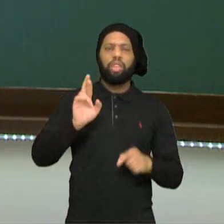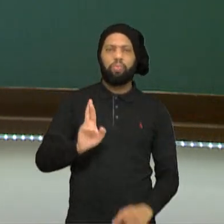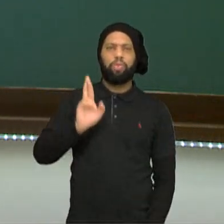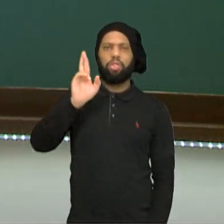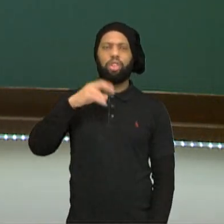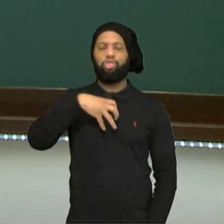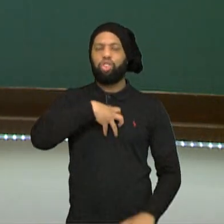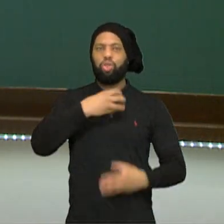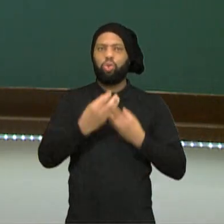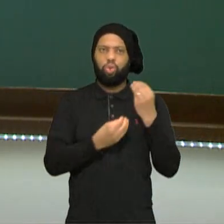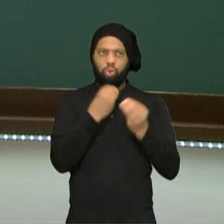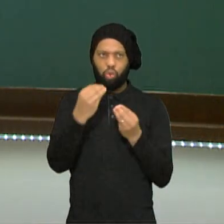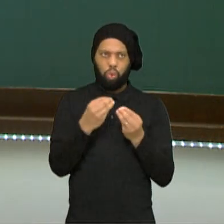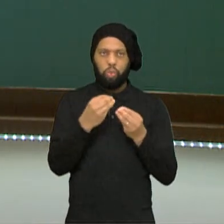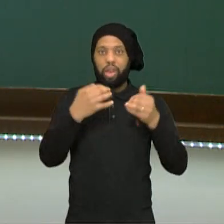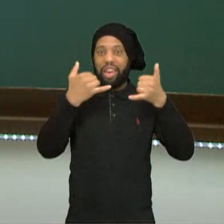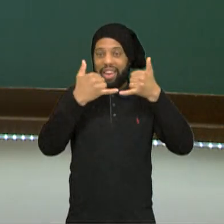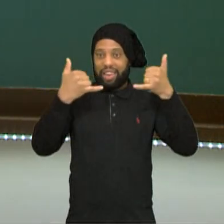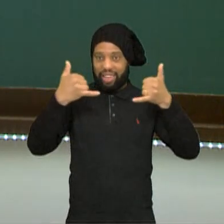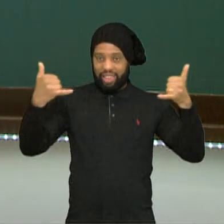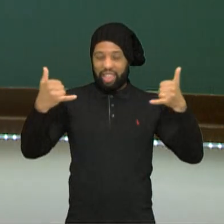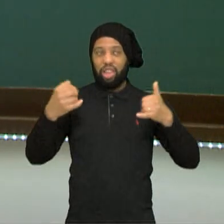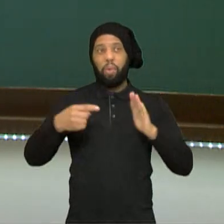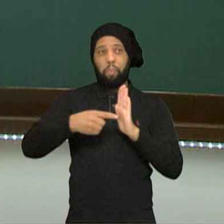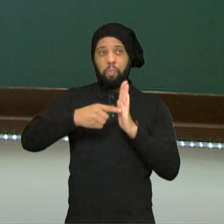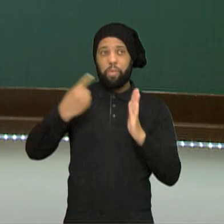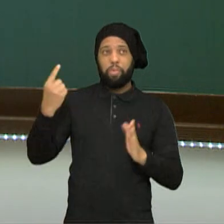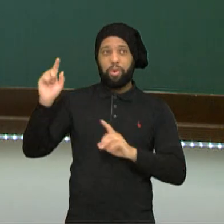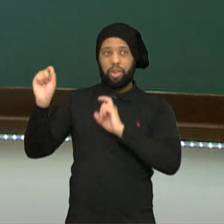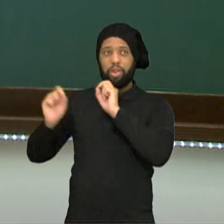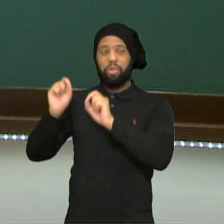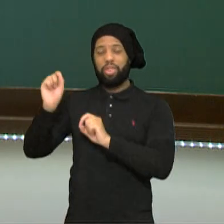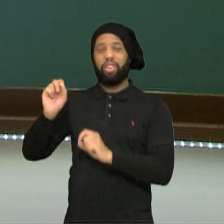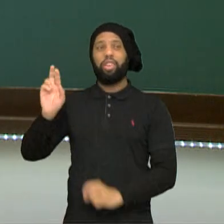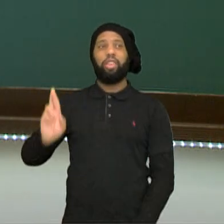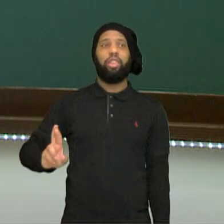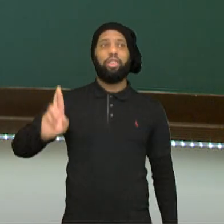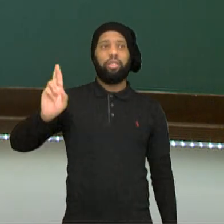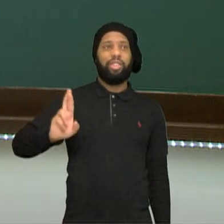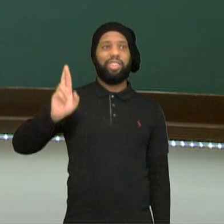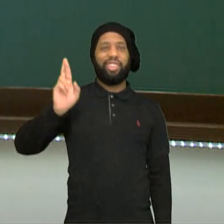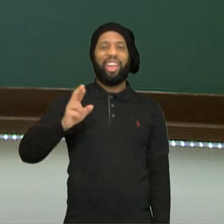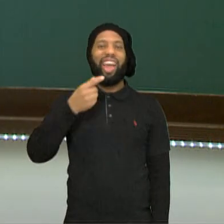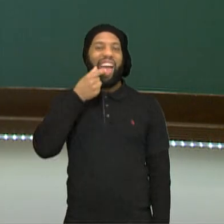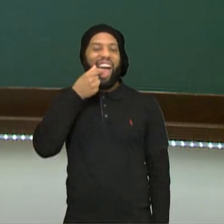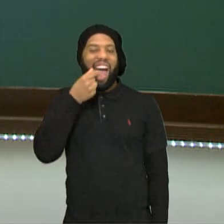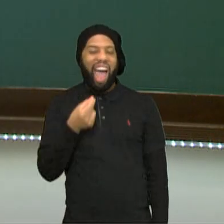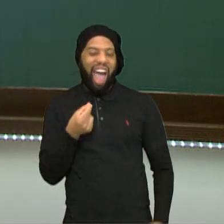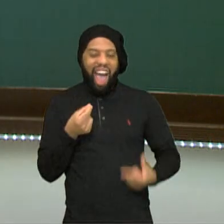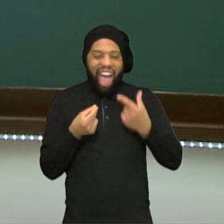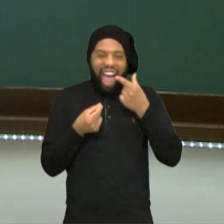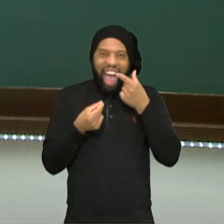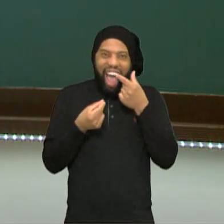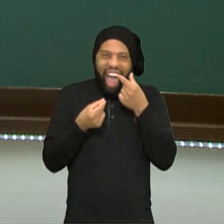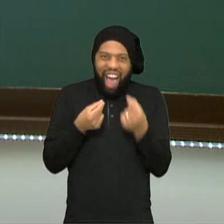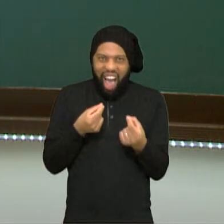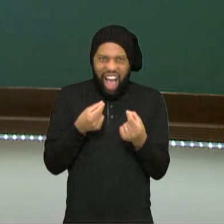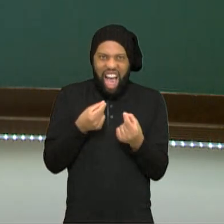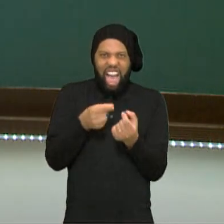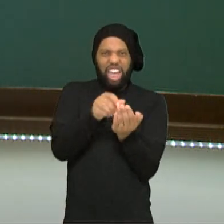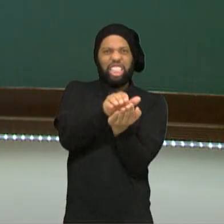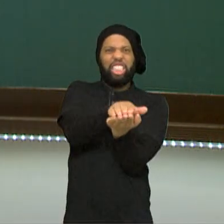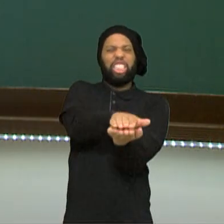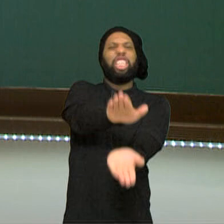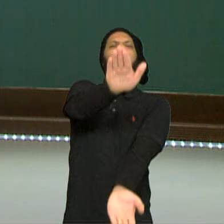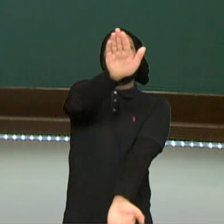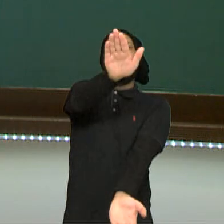simbólica, né? Então, por exemplo, o primeiro, né, desenho ali, ó, representando o dente de jacaré. Então, aquele